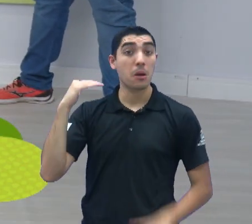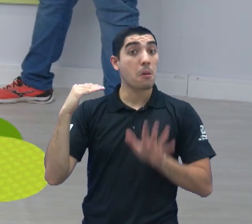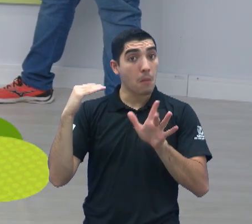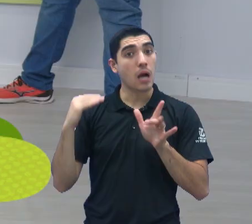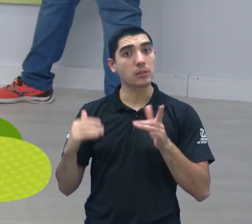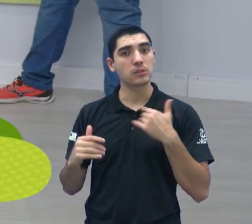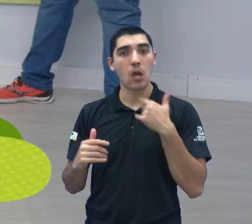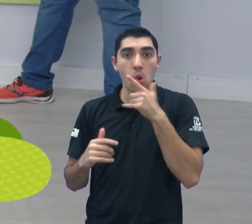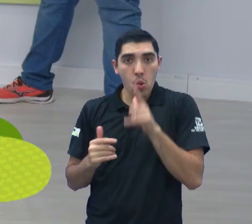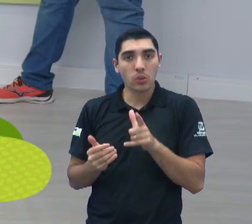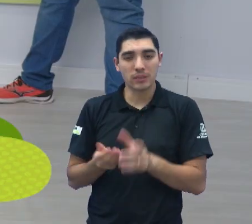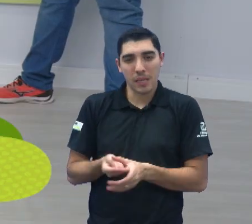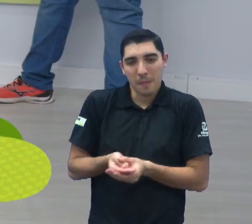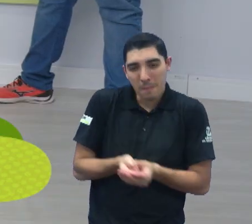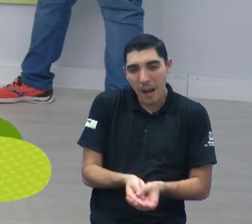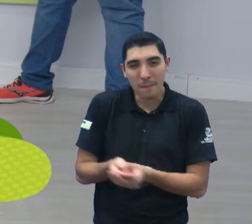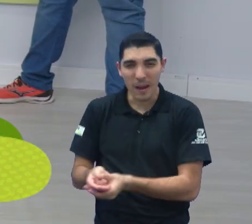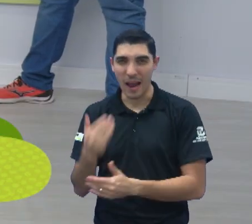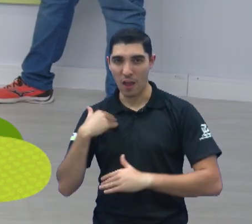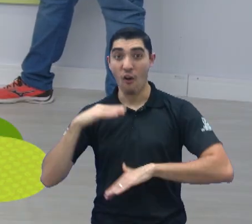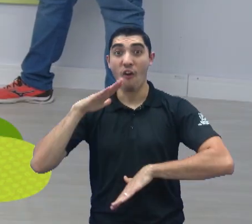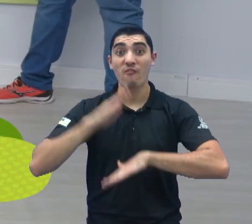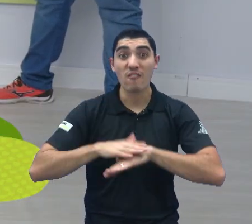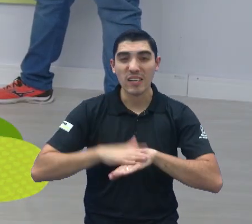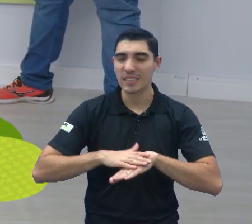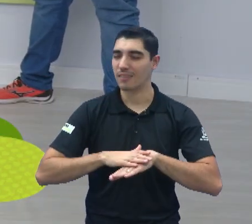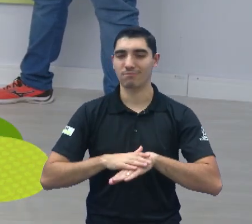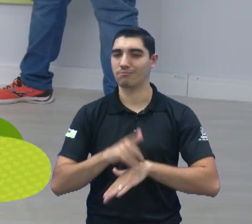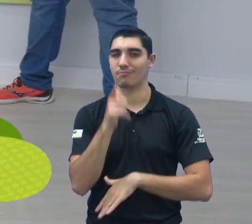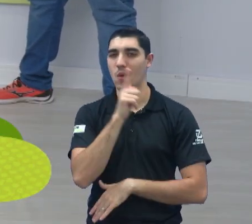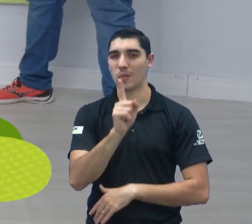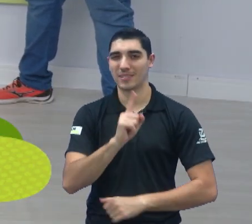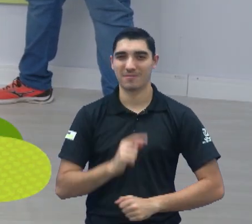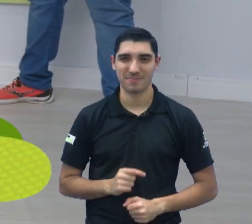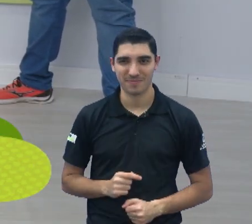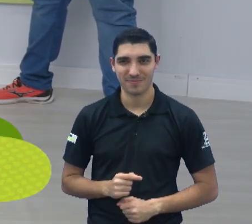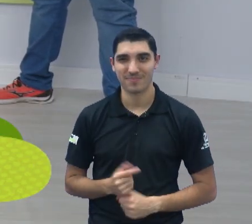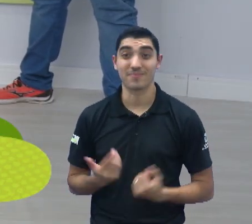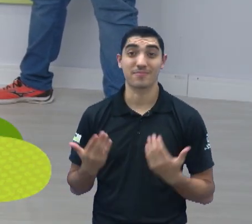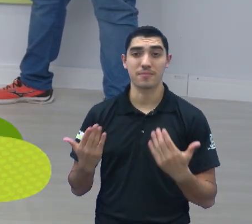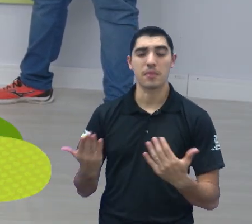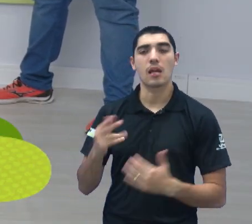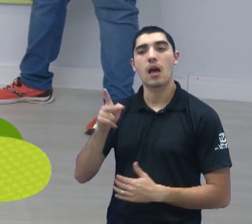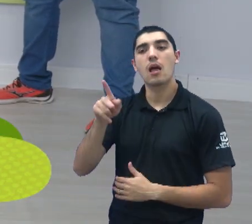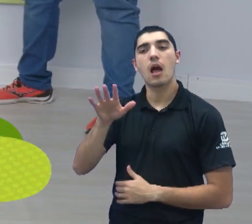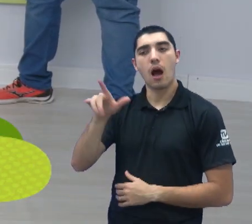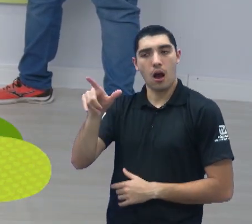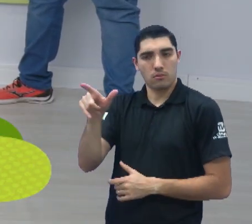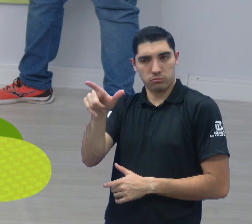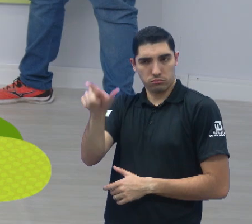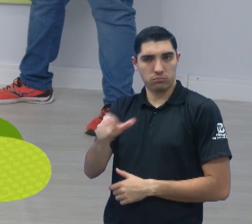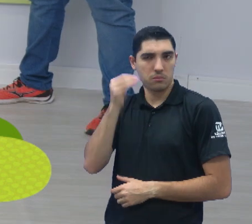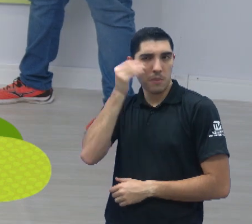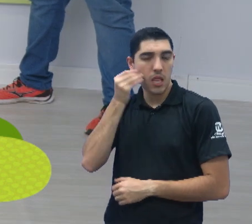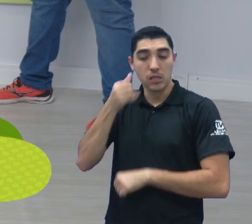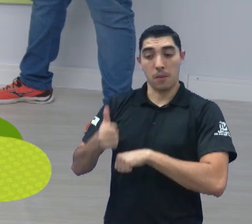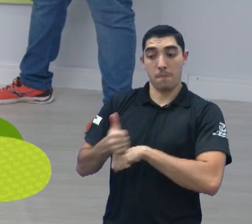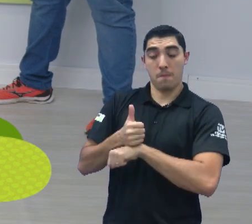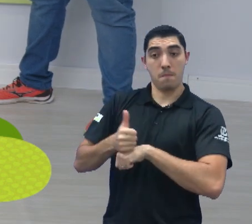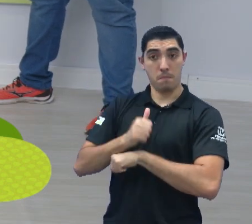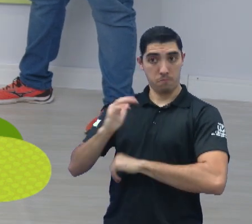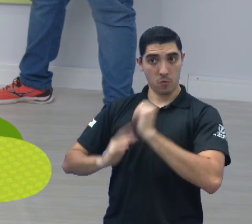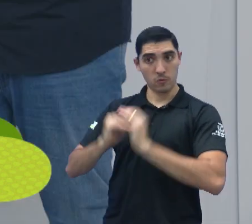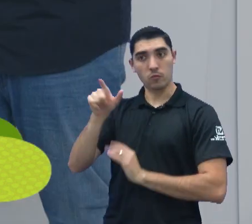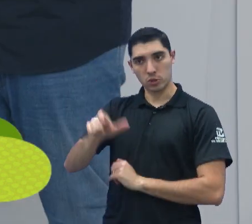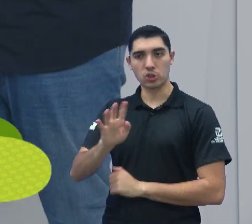não me peça para executar, que é uma catástrofe. Agora, Flavinho, já falando do âmbito profissional, já como treinador, auxiliar e tudo mais, você